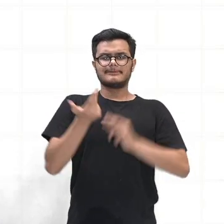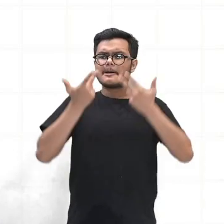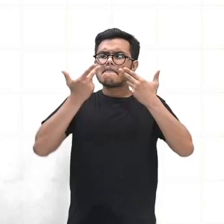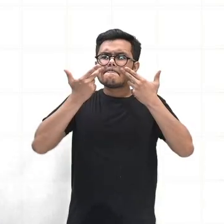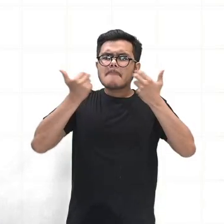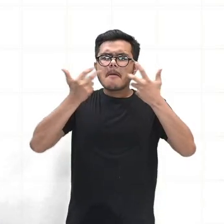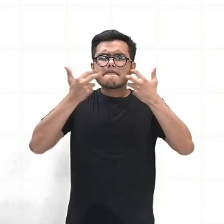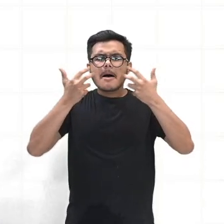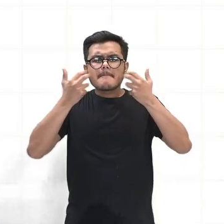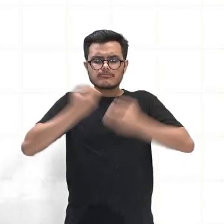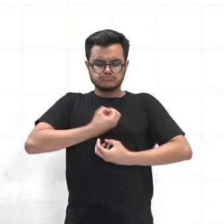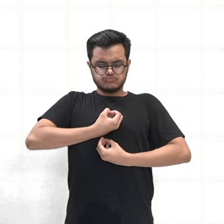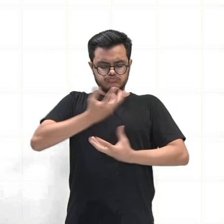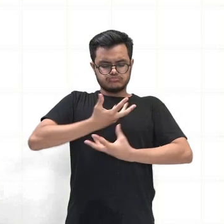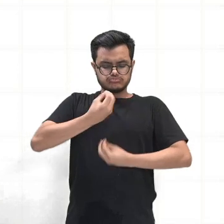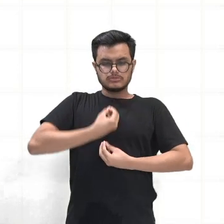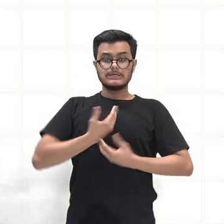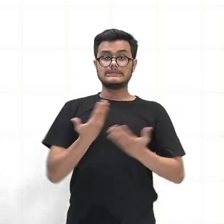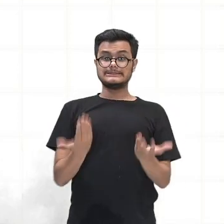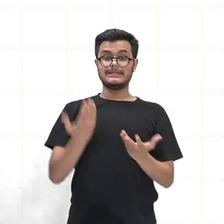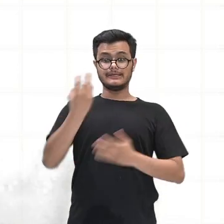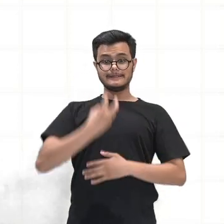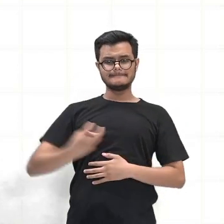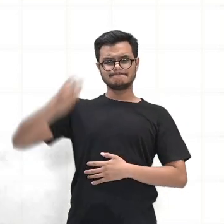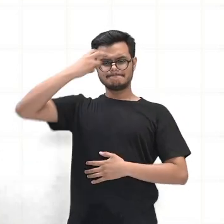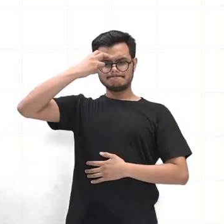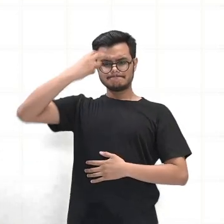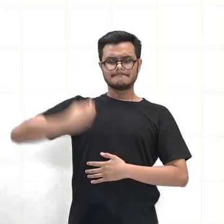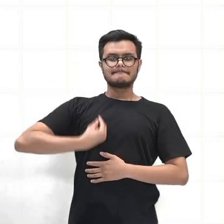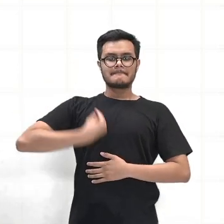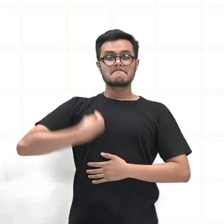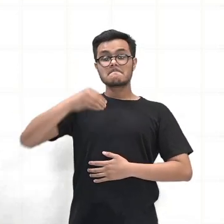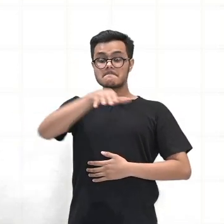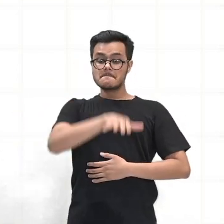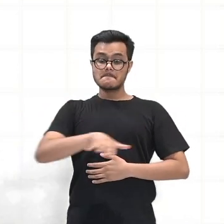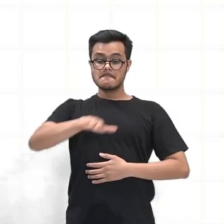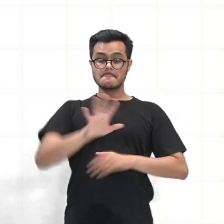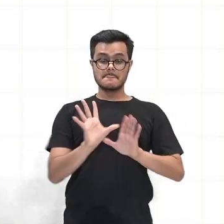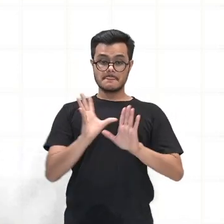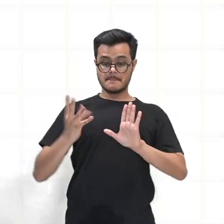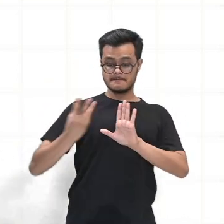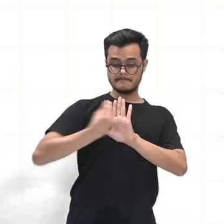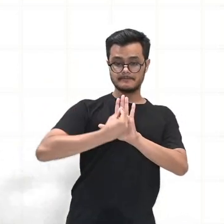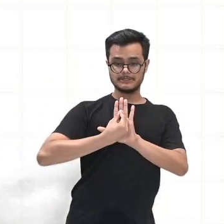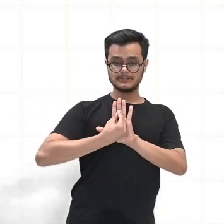as práticas culturais desses povos que viviam na Amazônia